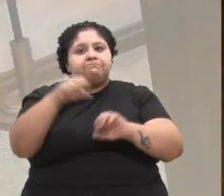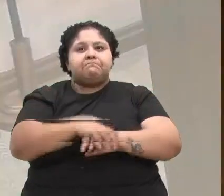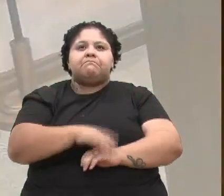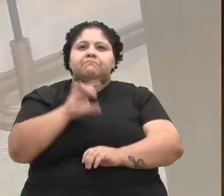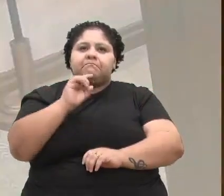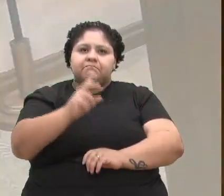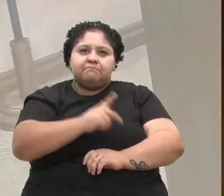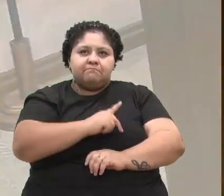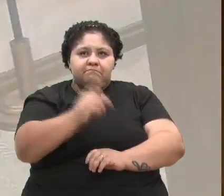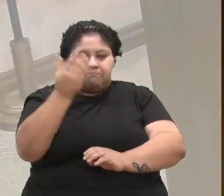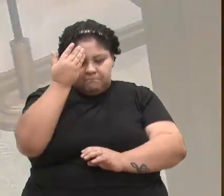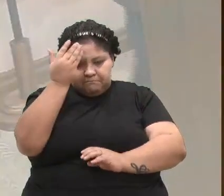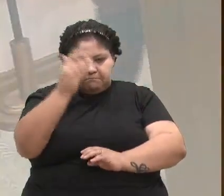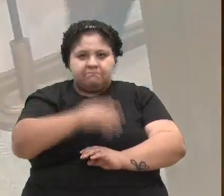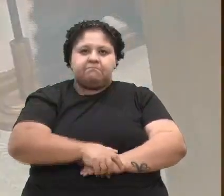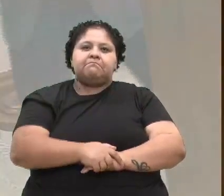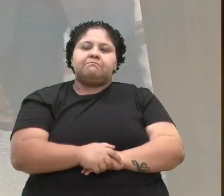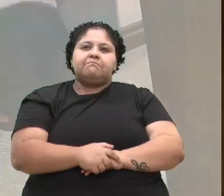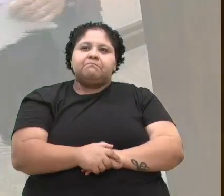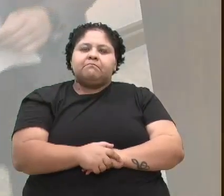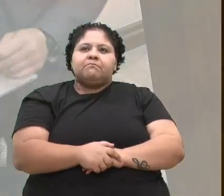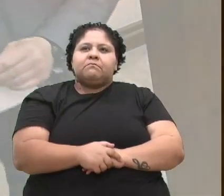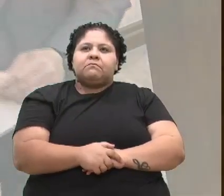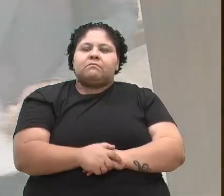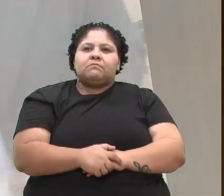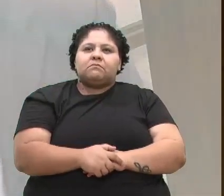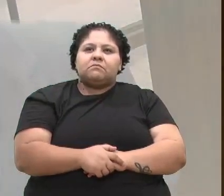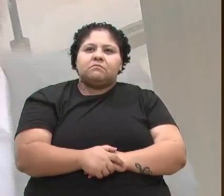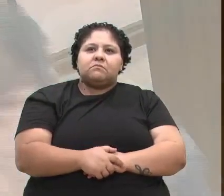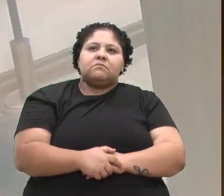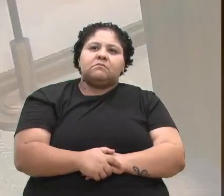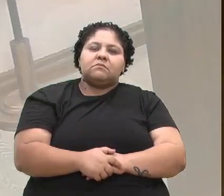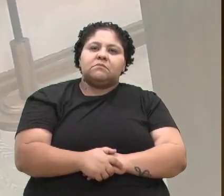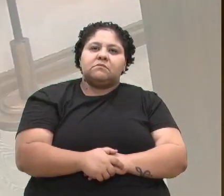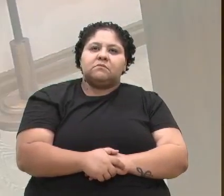presidente. Obrigado. Obrigada.